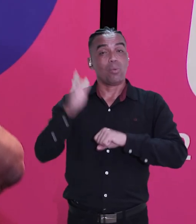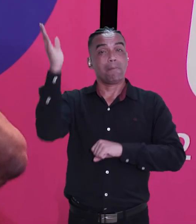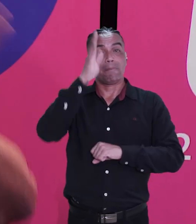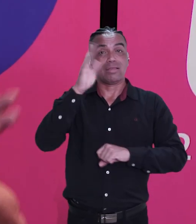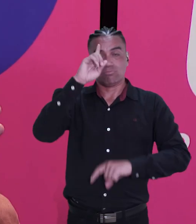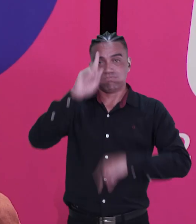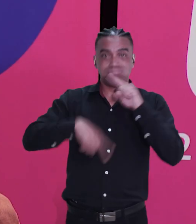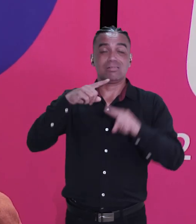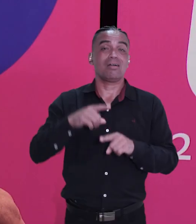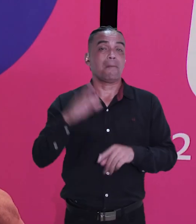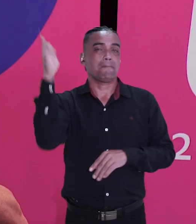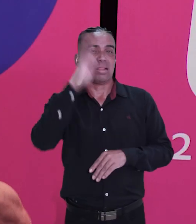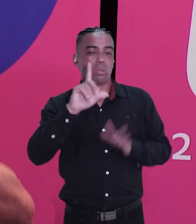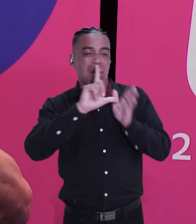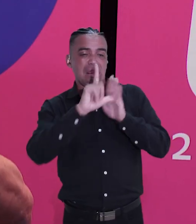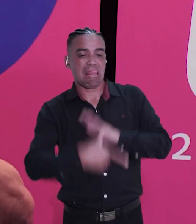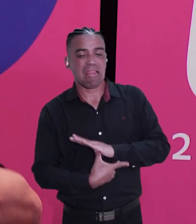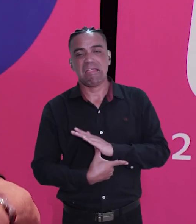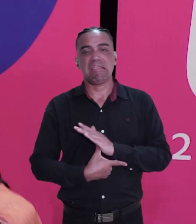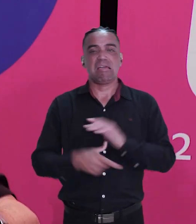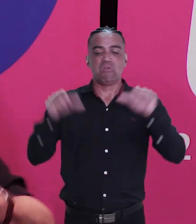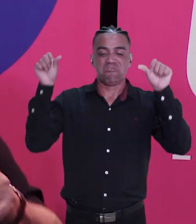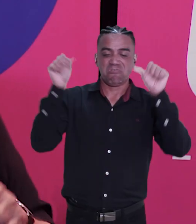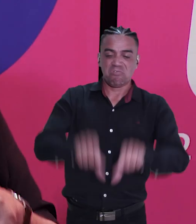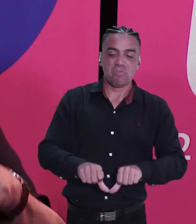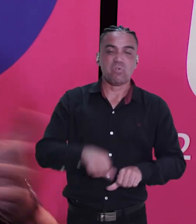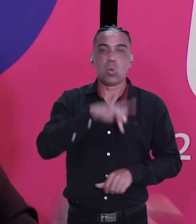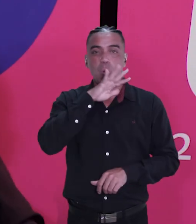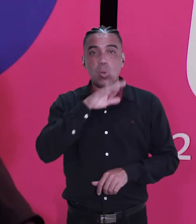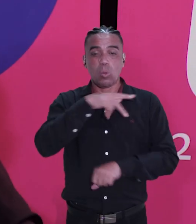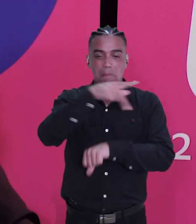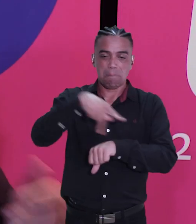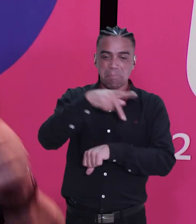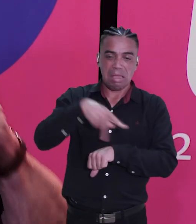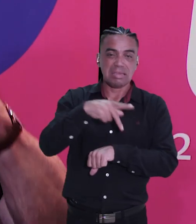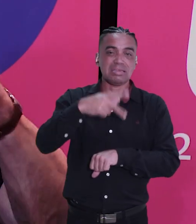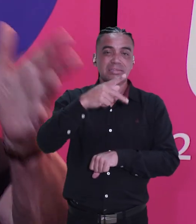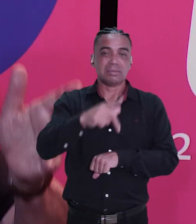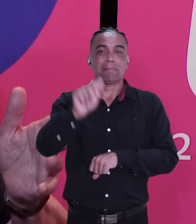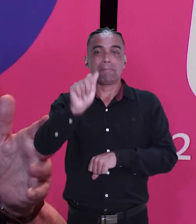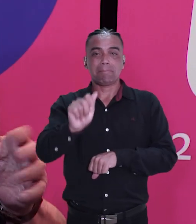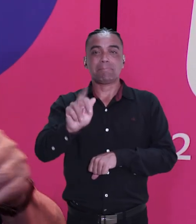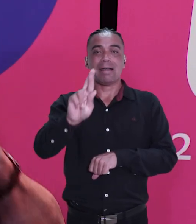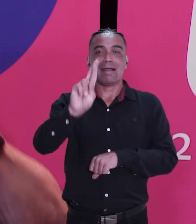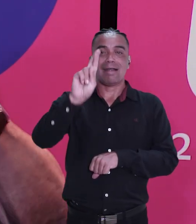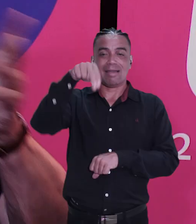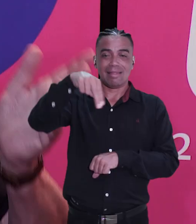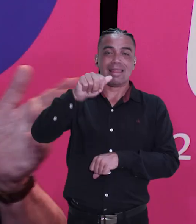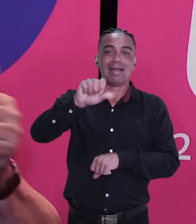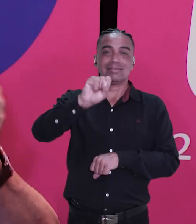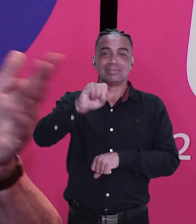veio modernizar o Brasil. O Brasil era um atraso, era uma coisa horrorosa. O Brasil era um país parnasiano que